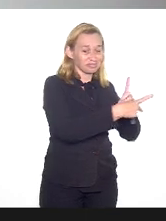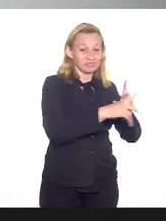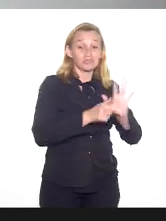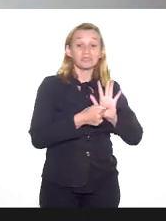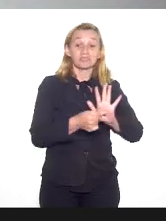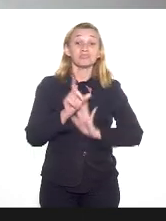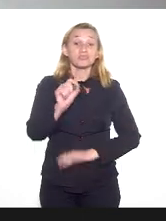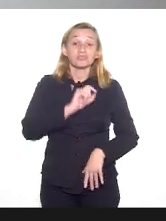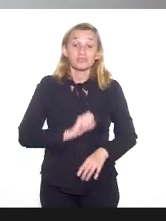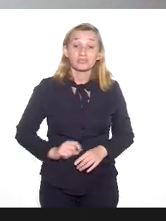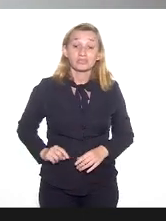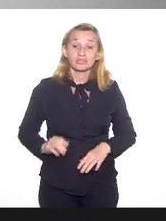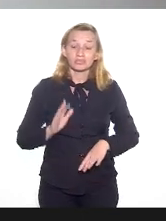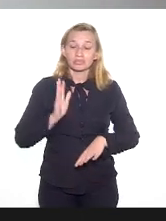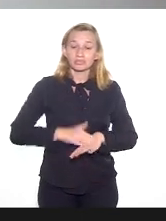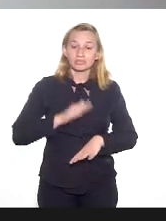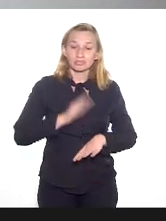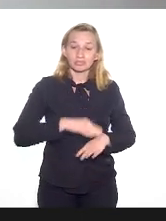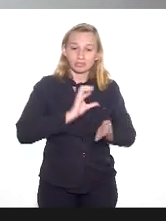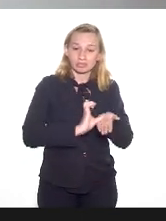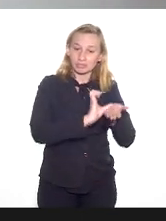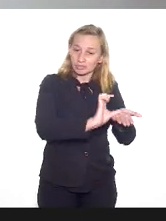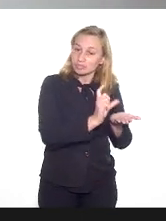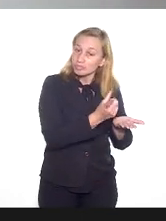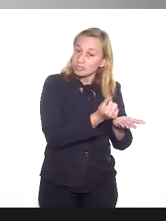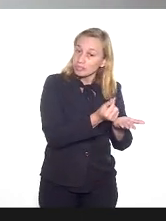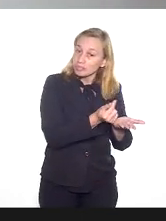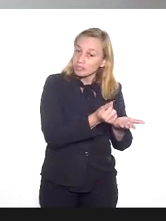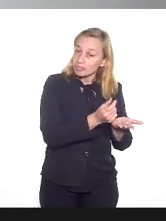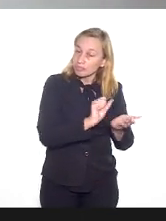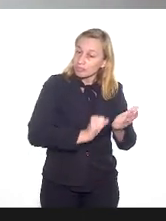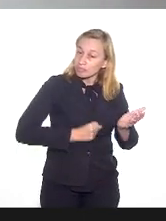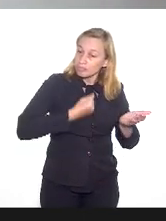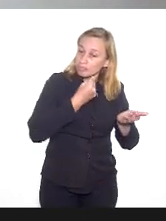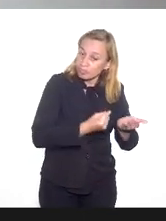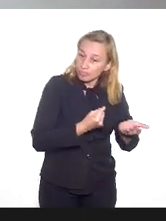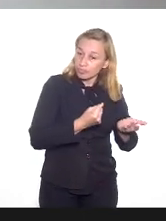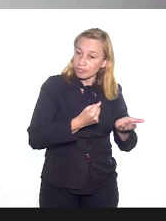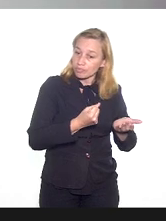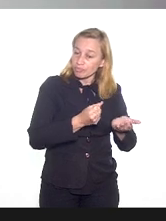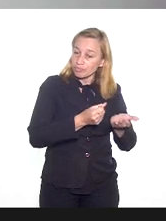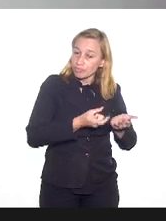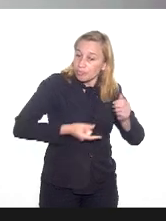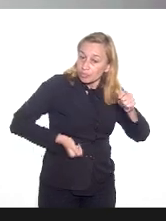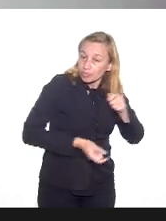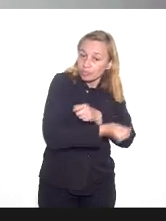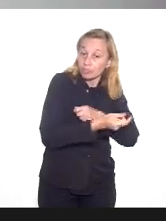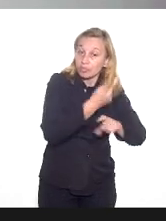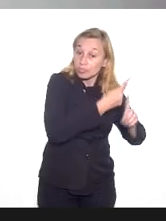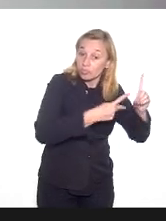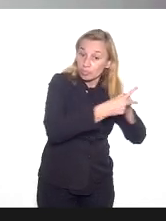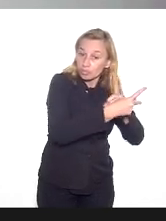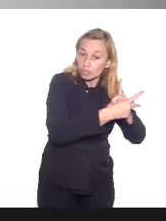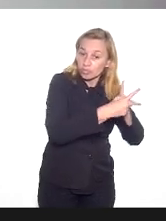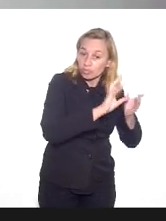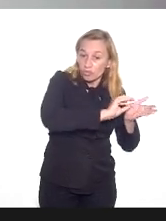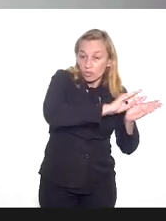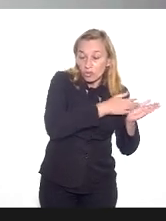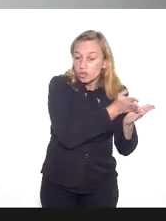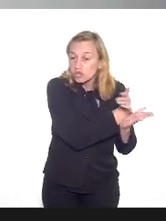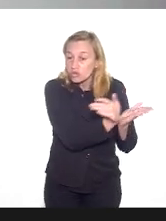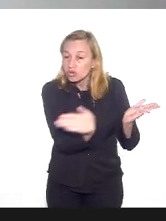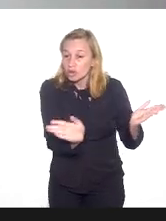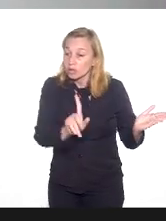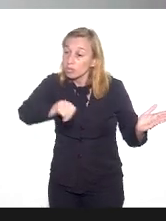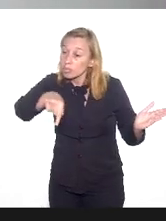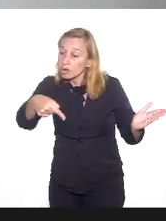que cada vez que recursos que deveriam fortalecer e financiar o Rio Previdência foram desviados para